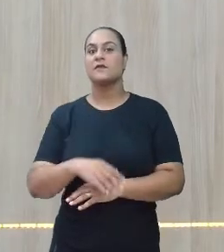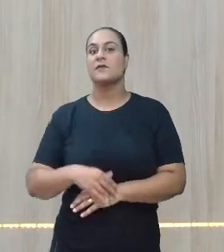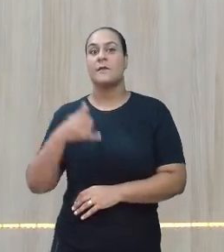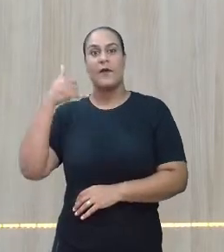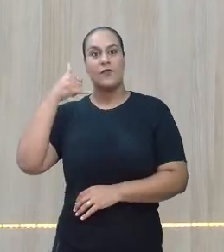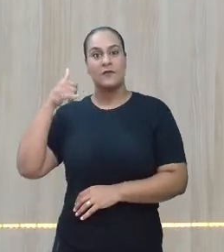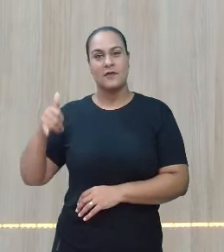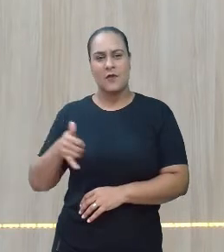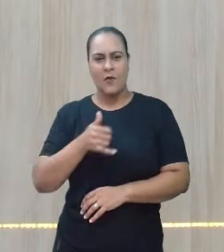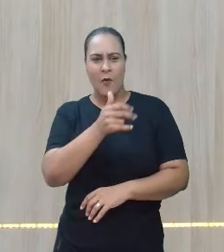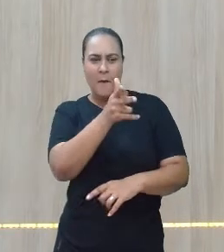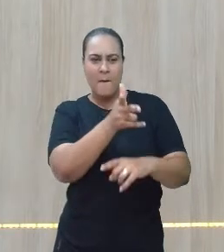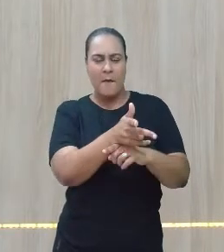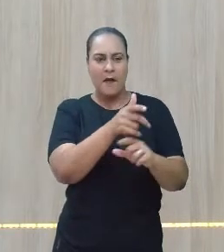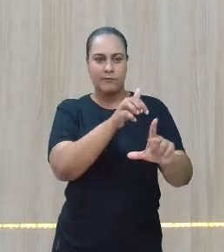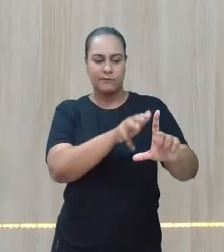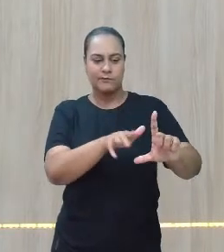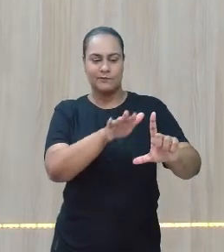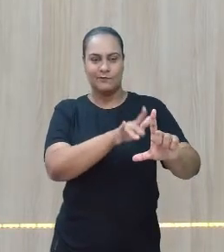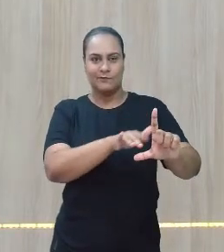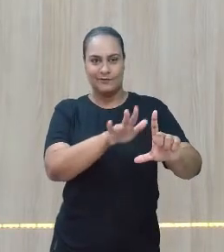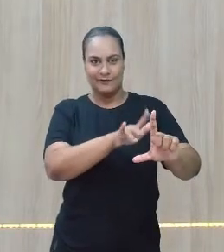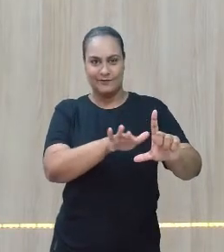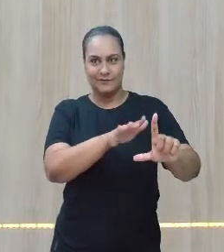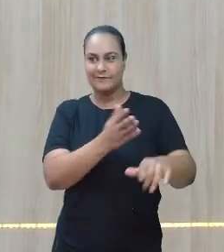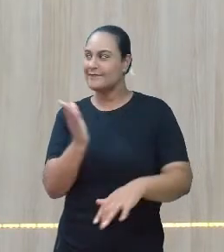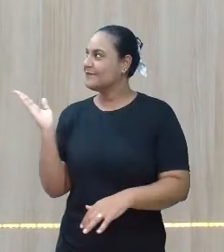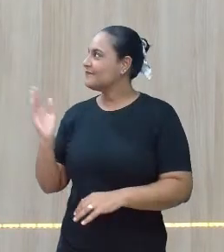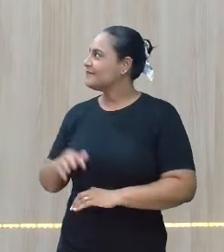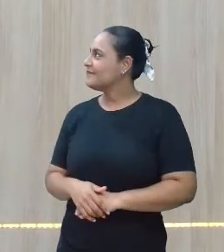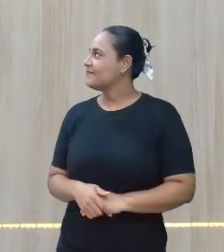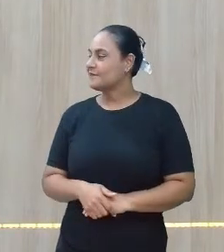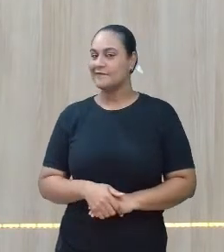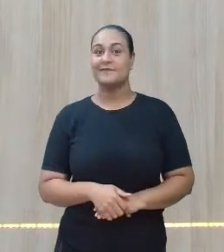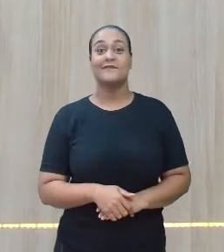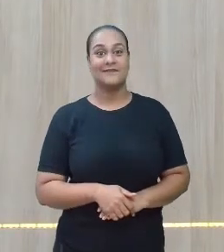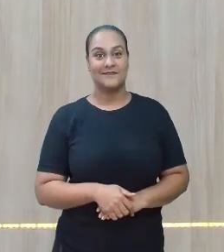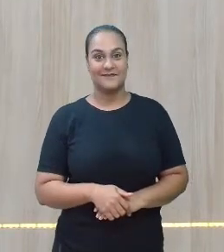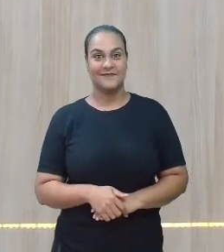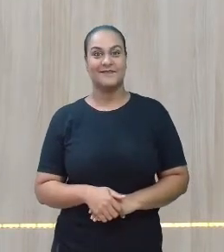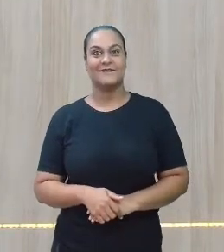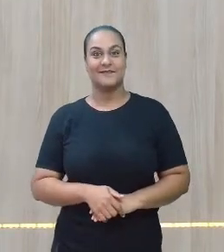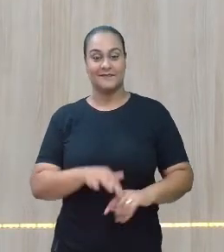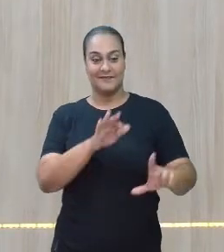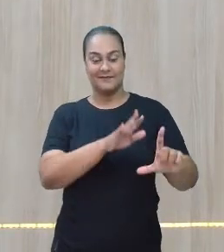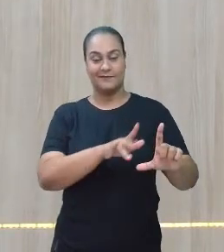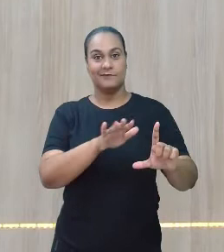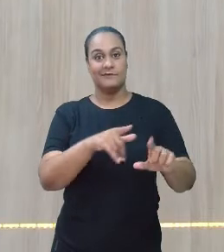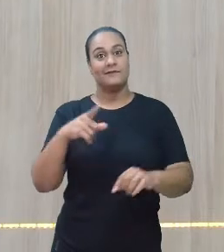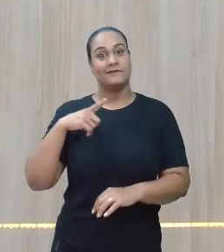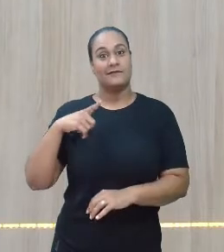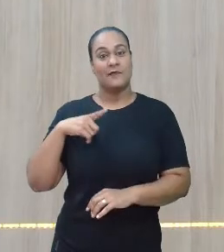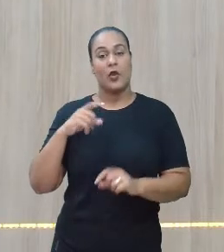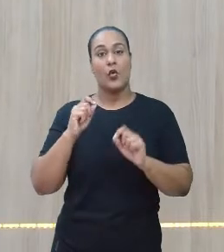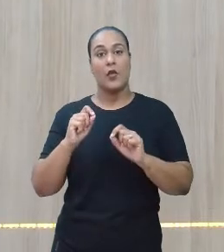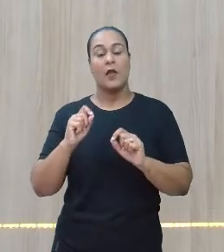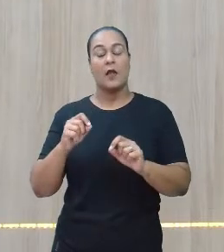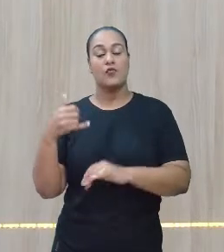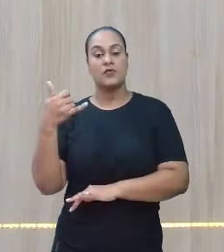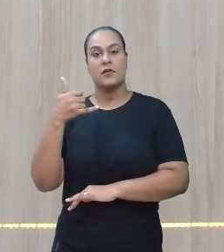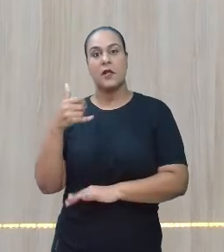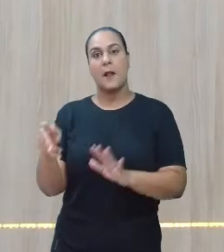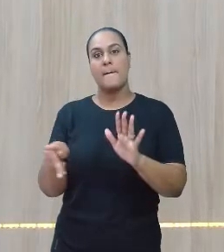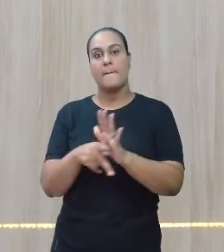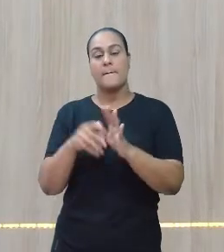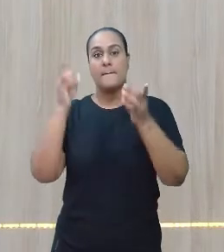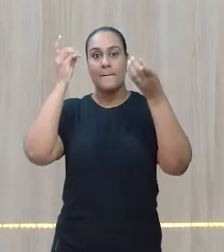aponta aí, né, a sua câmera para esse QR Code, que é para quem tem o celular Android,